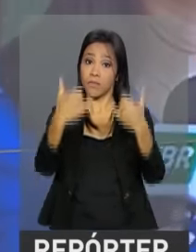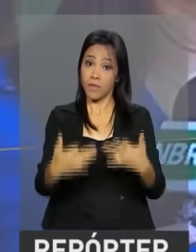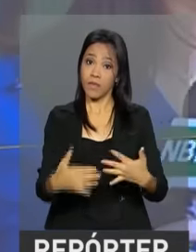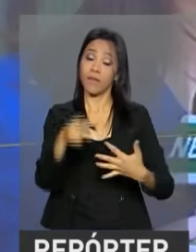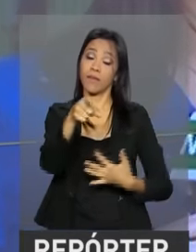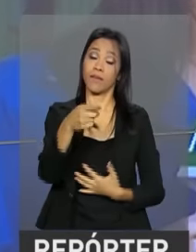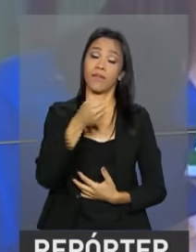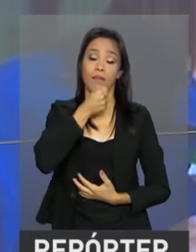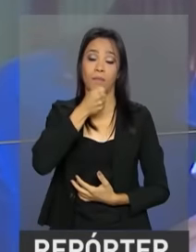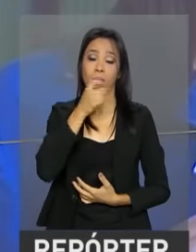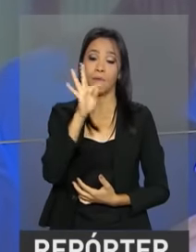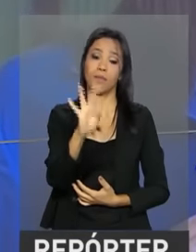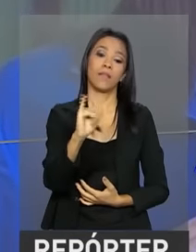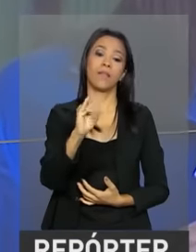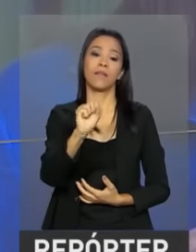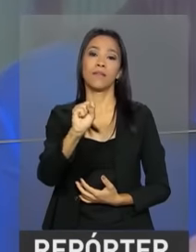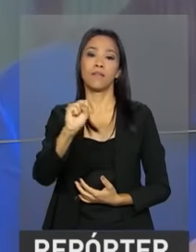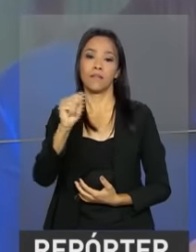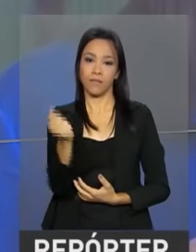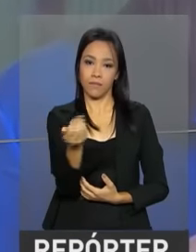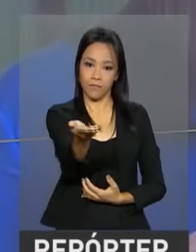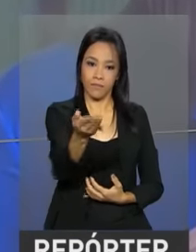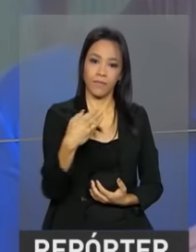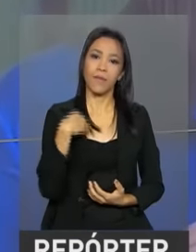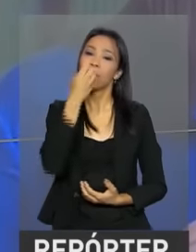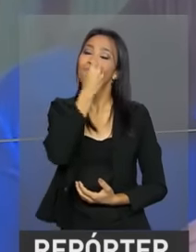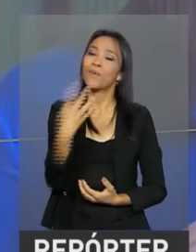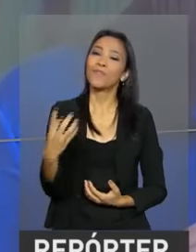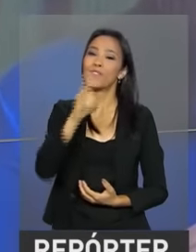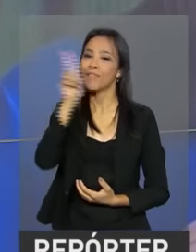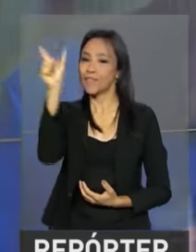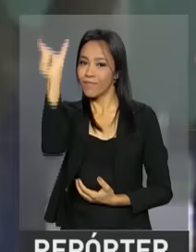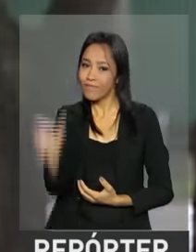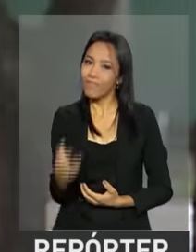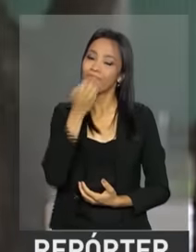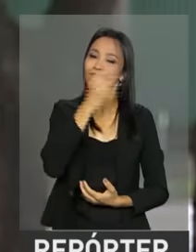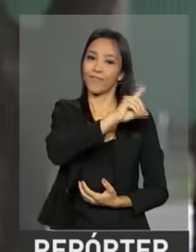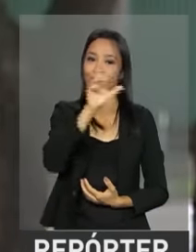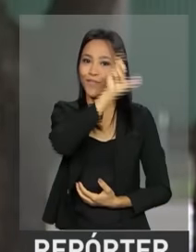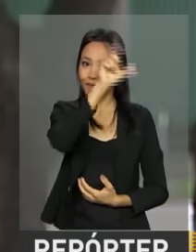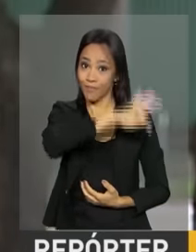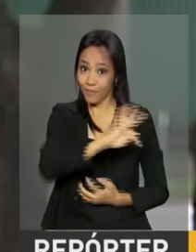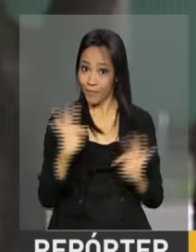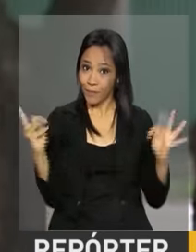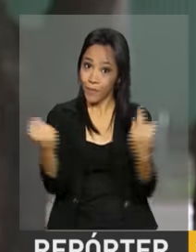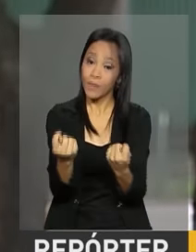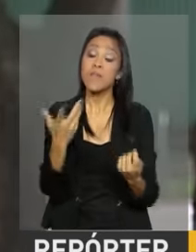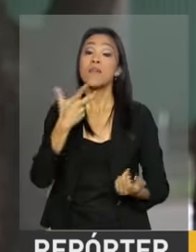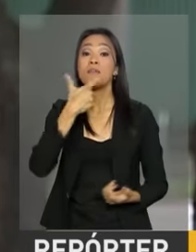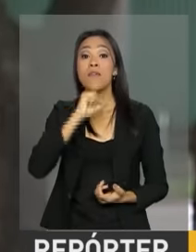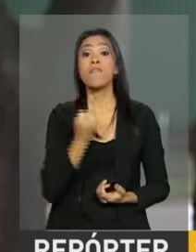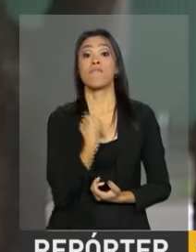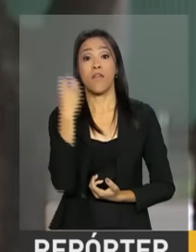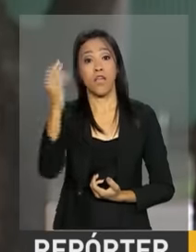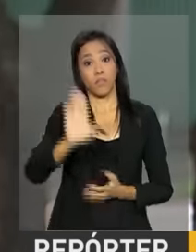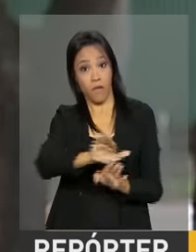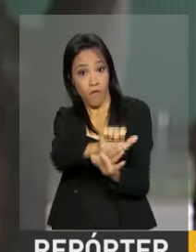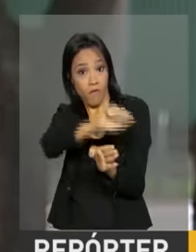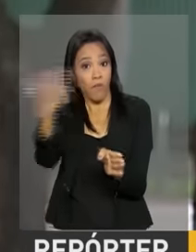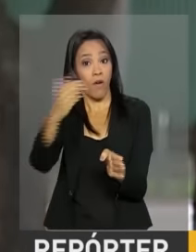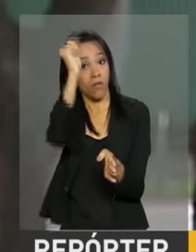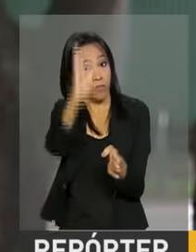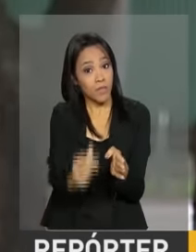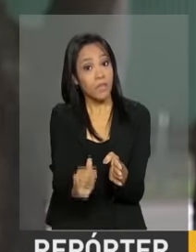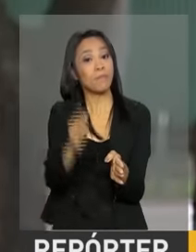Oi Taísa bom dia bom dia Leandro Bom dia a todos os brasileiros que viajam ao exterior TM o direito de trazer